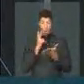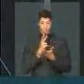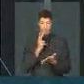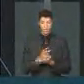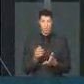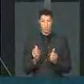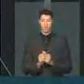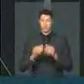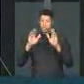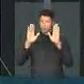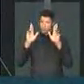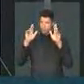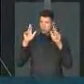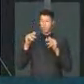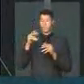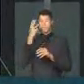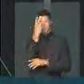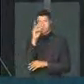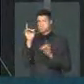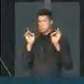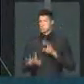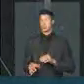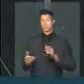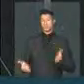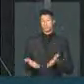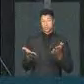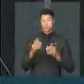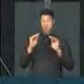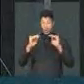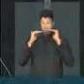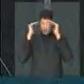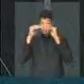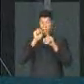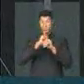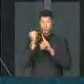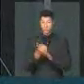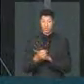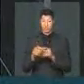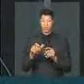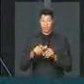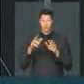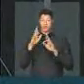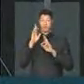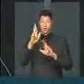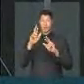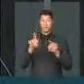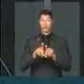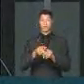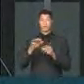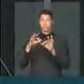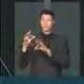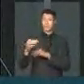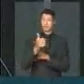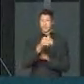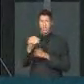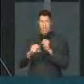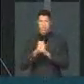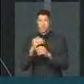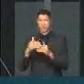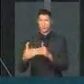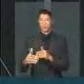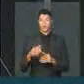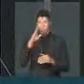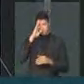mesmo nesse cenário, o Maranhão não deixou de promover avanços sociais irrepresados ao longo de décadas,